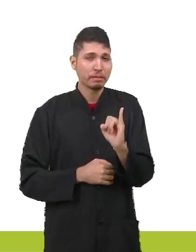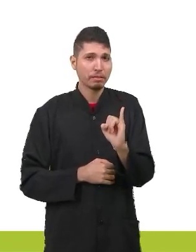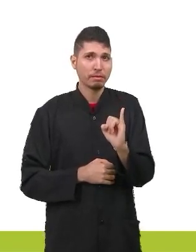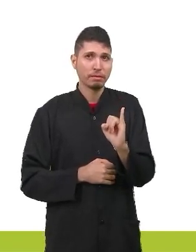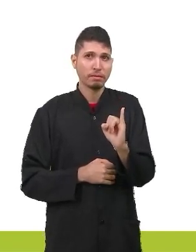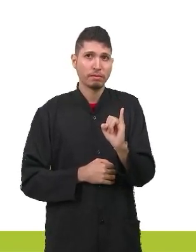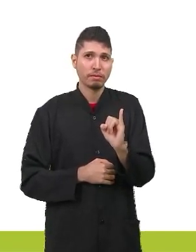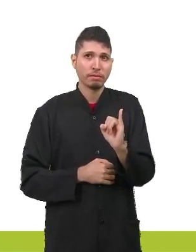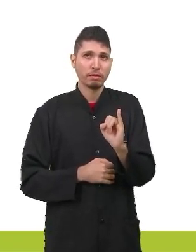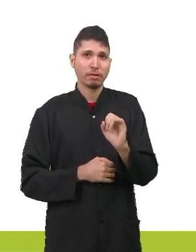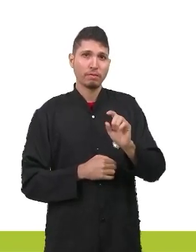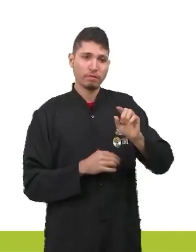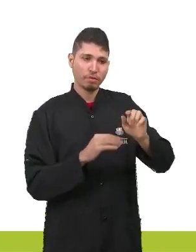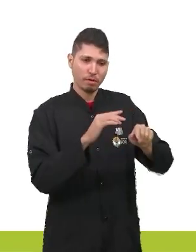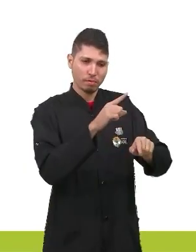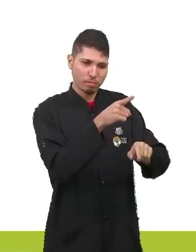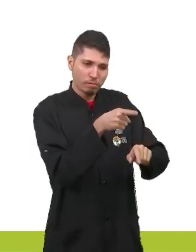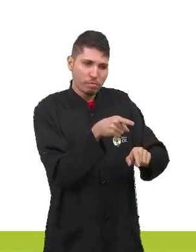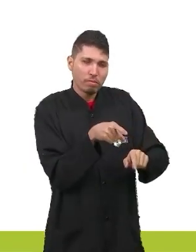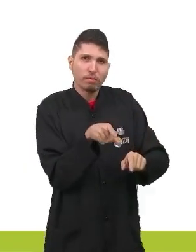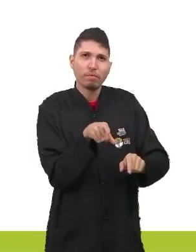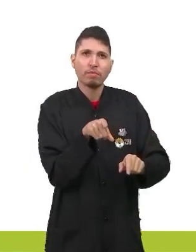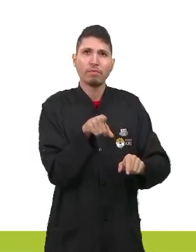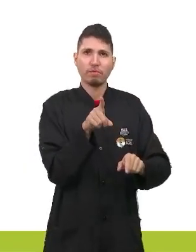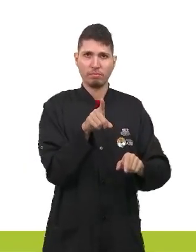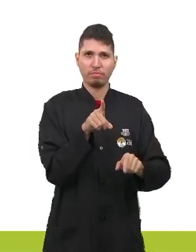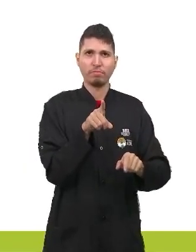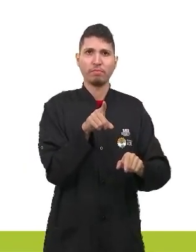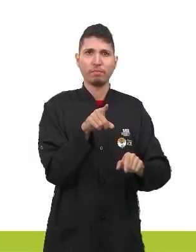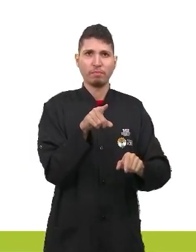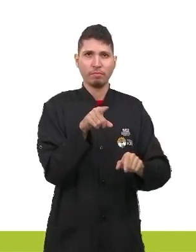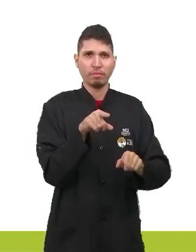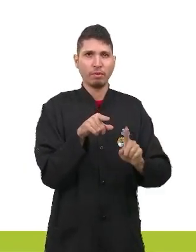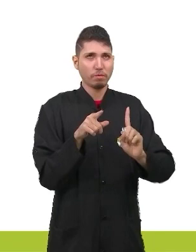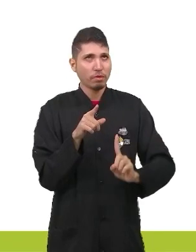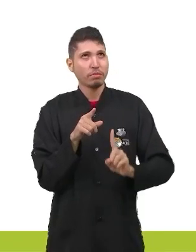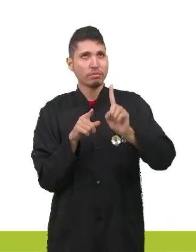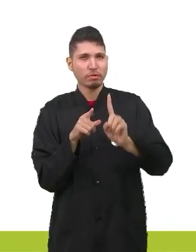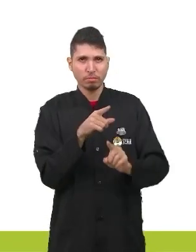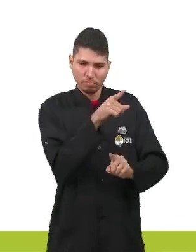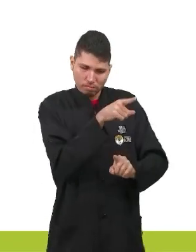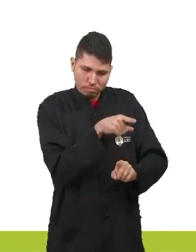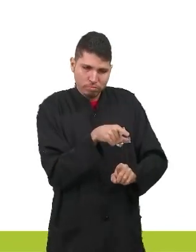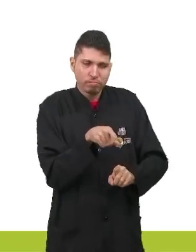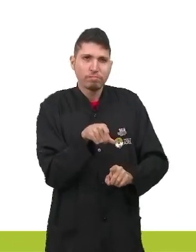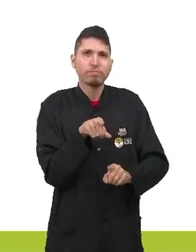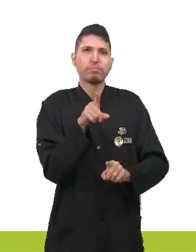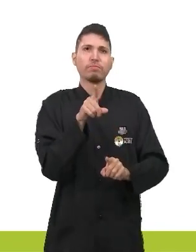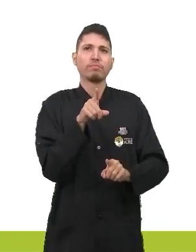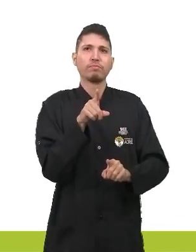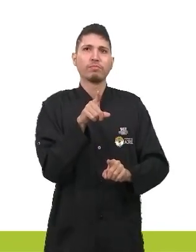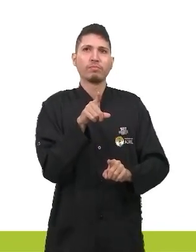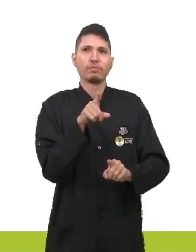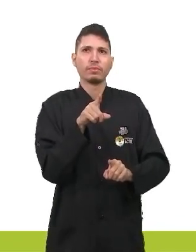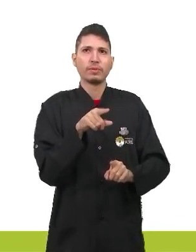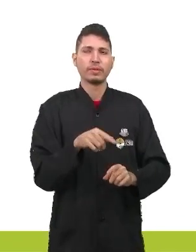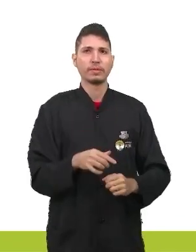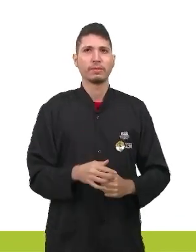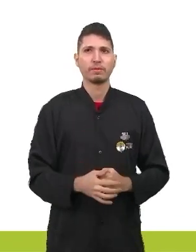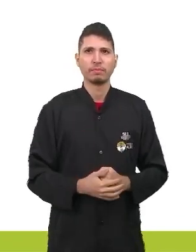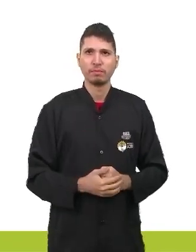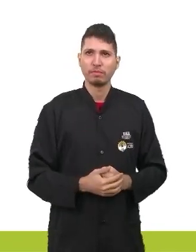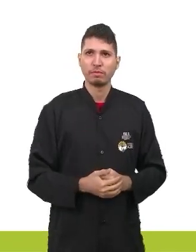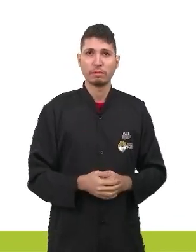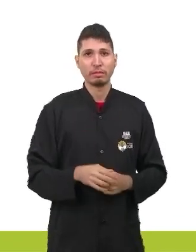ter concavidade voltada para cima, tá vendo? Concavidade voltada para cima. A